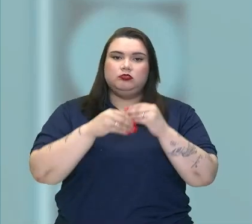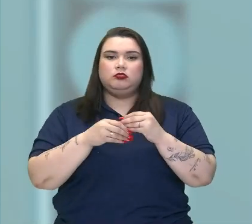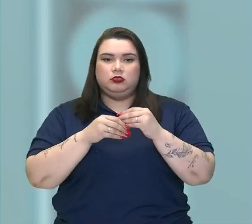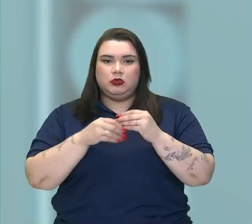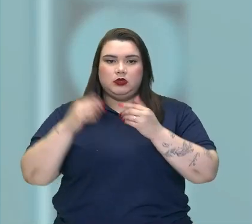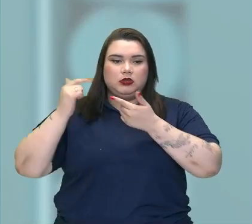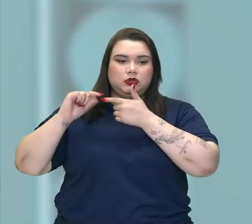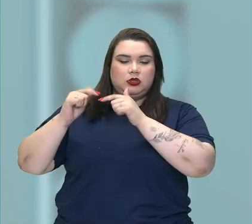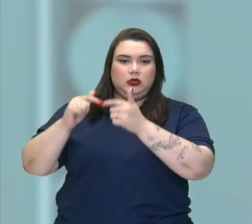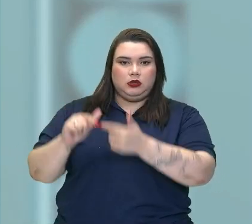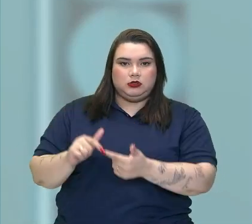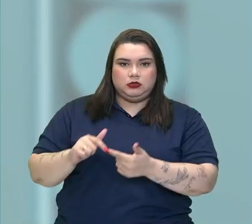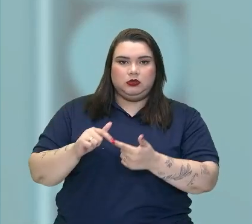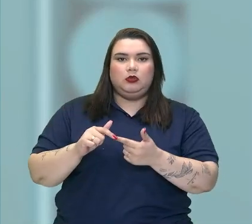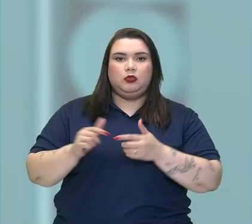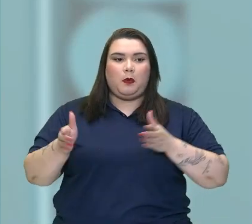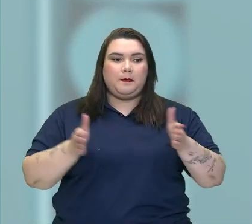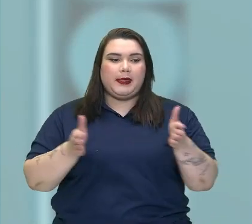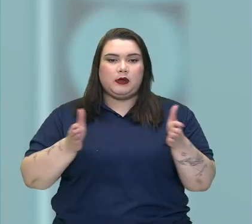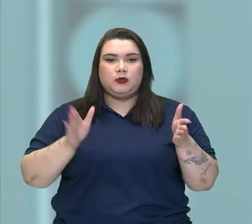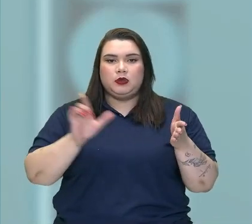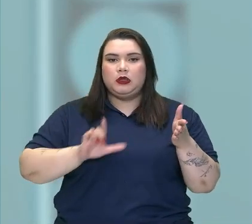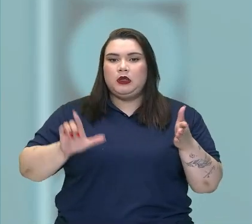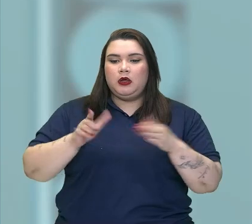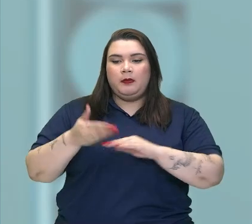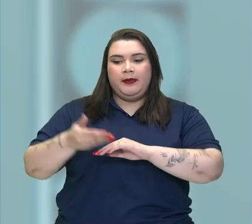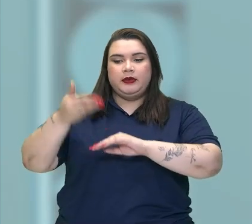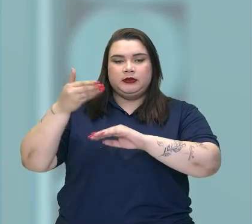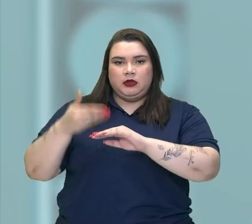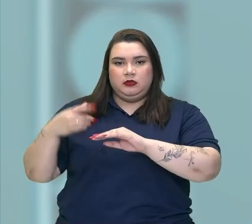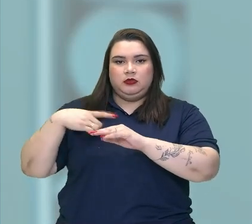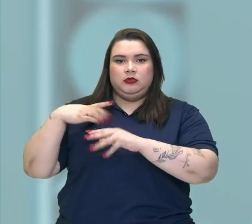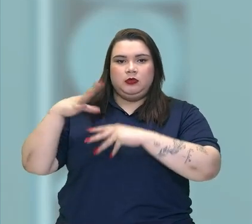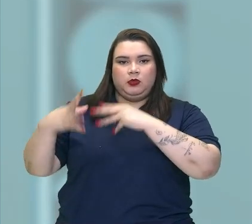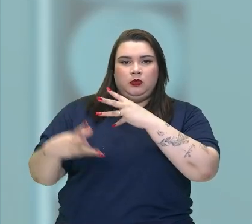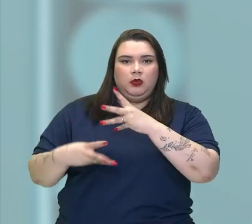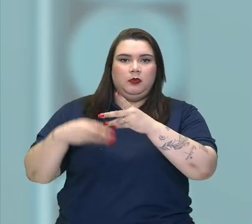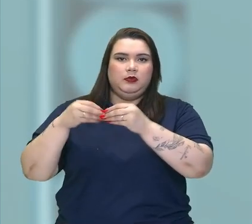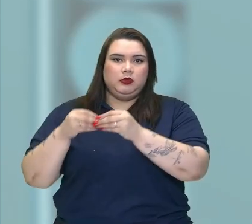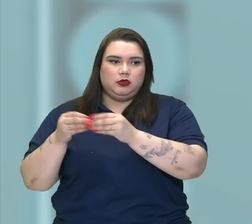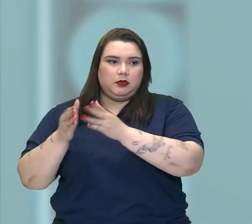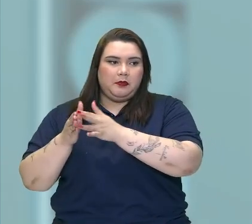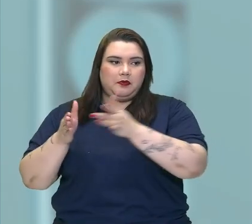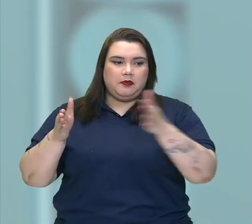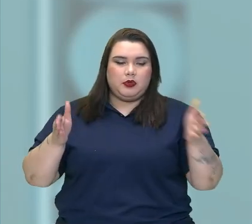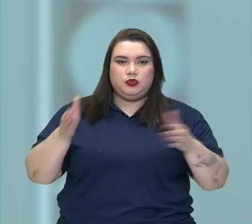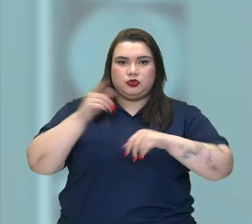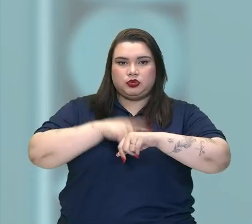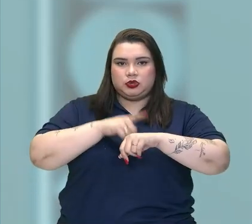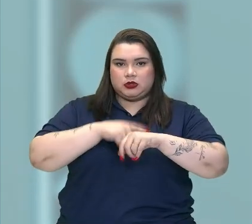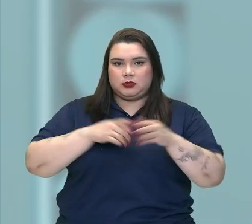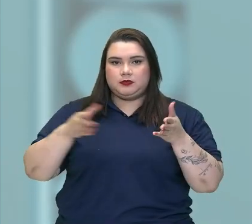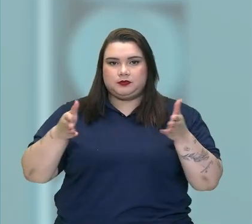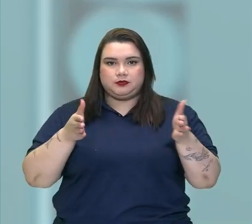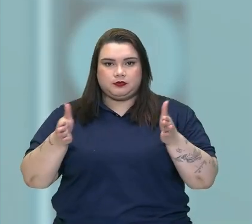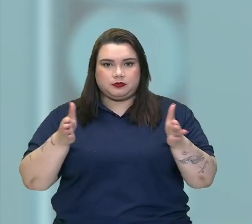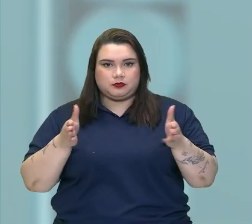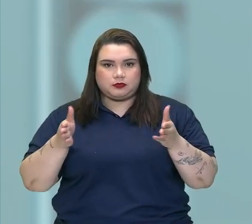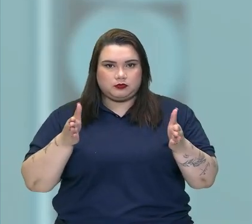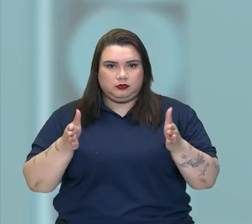geração passada, a uma escola passada. É sempre esse contínuo, essa linha cronológica que vai sempre seguir